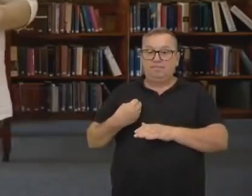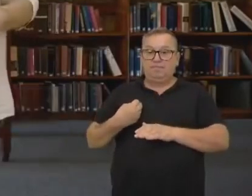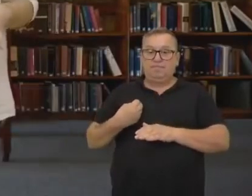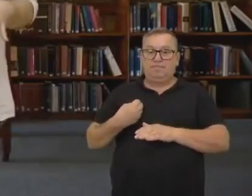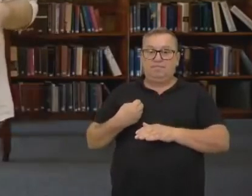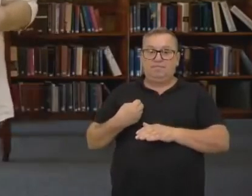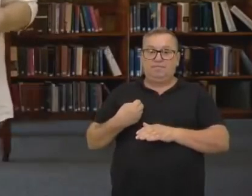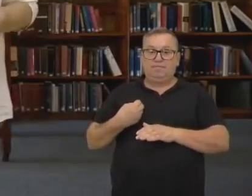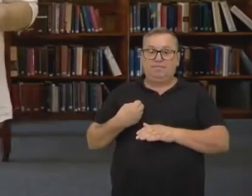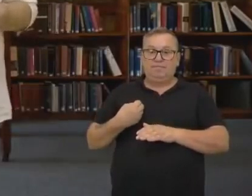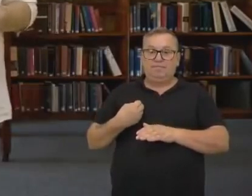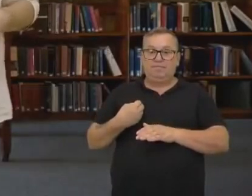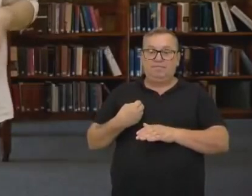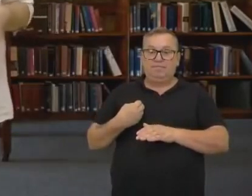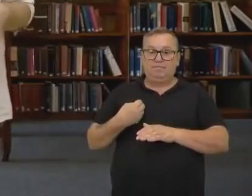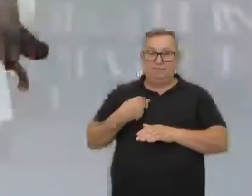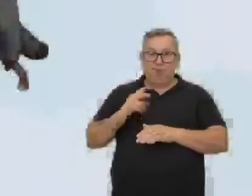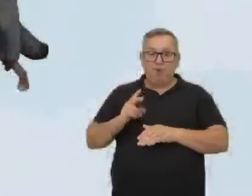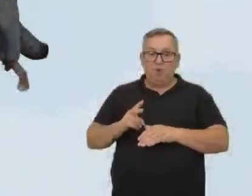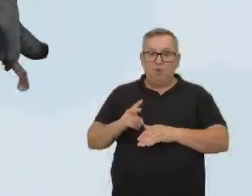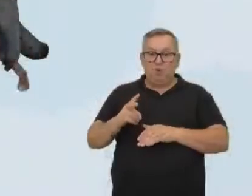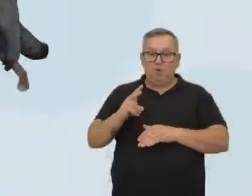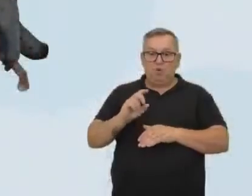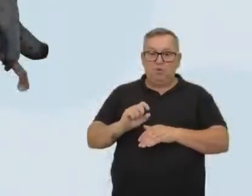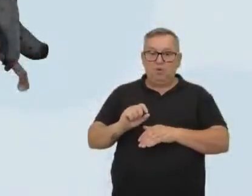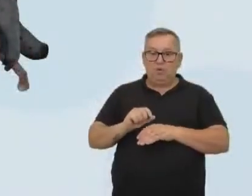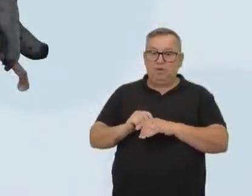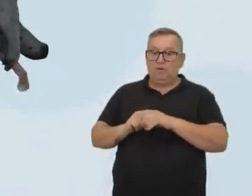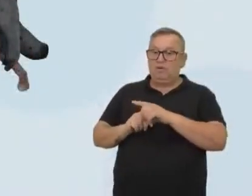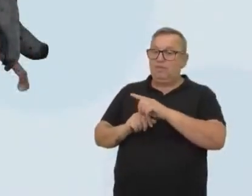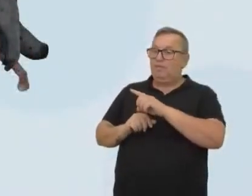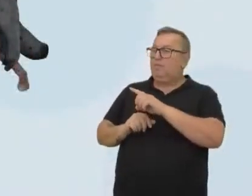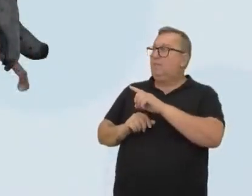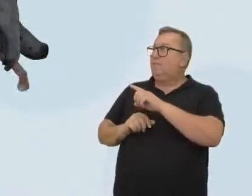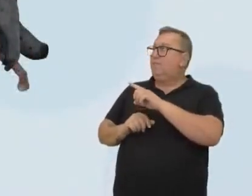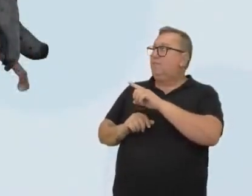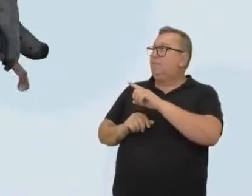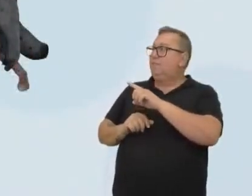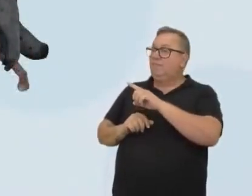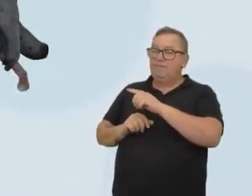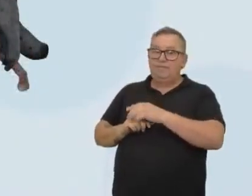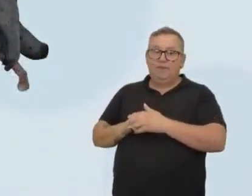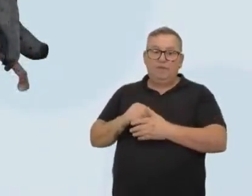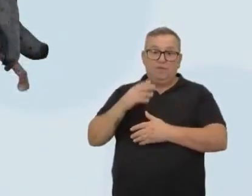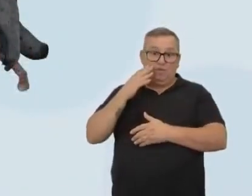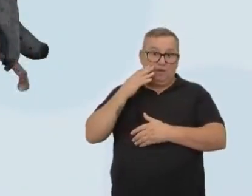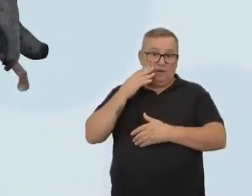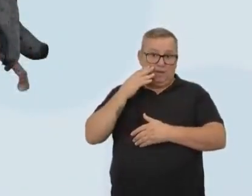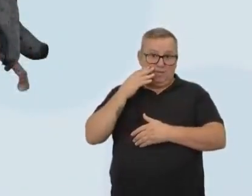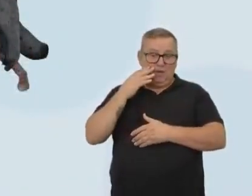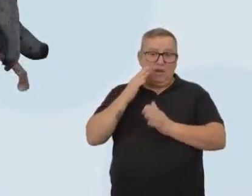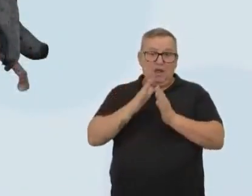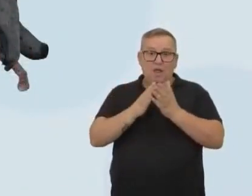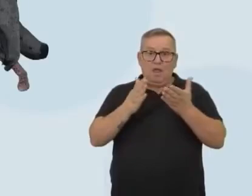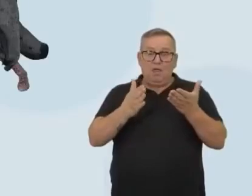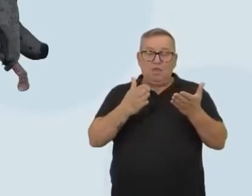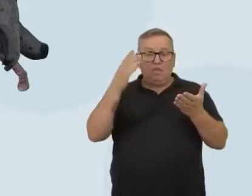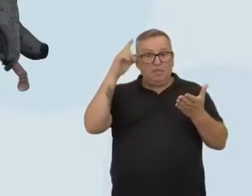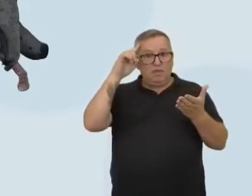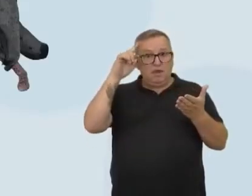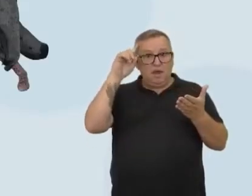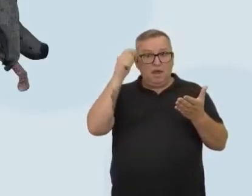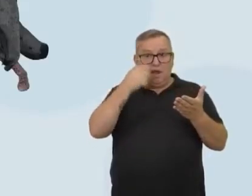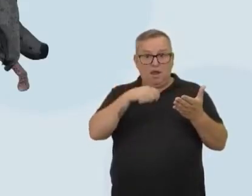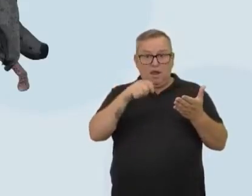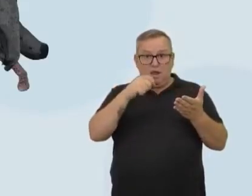Seguindo aí com o nosso PPT, nós temos aqui um novo questionamento. Você sabia que o seu diário de bordo pode ser o